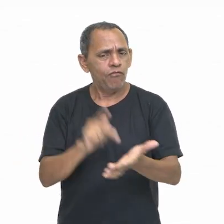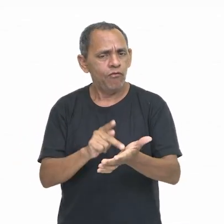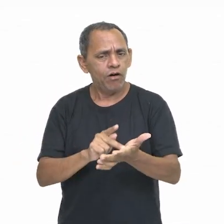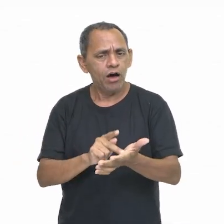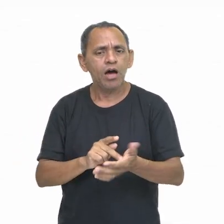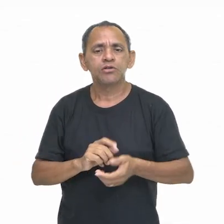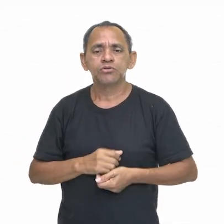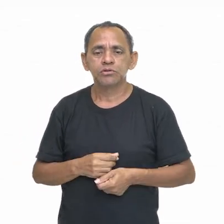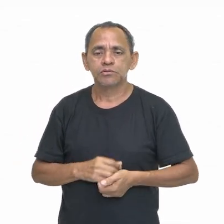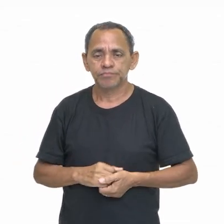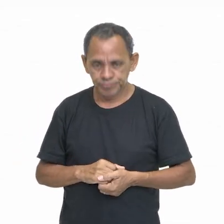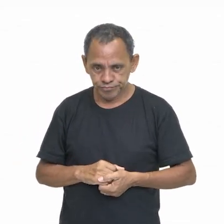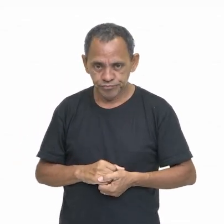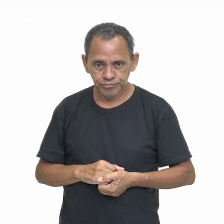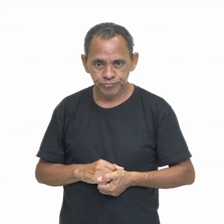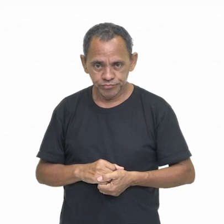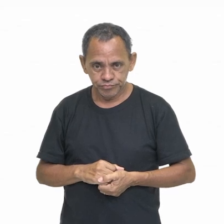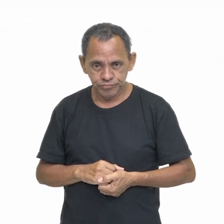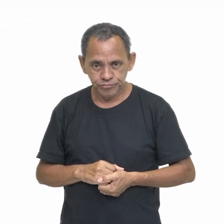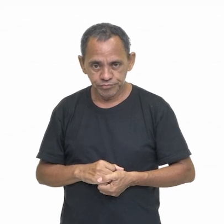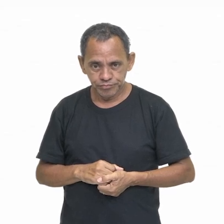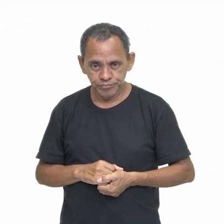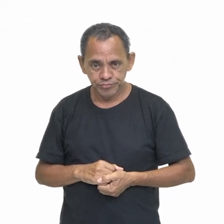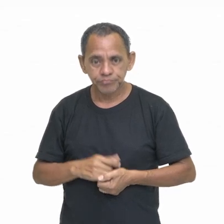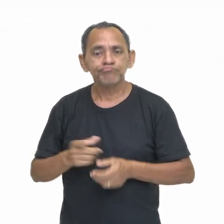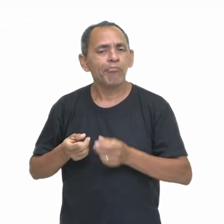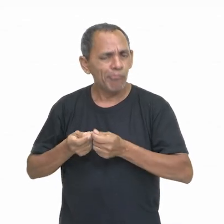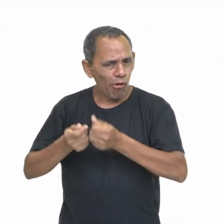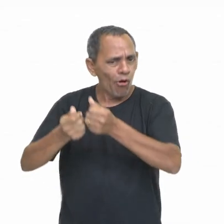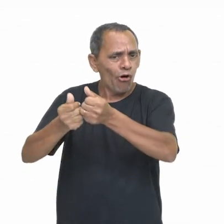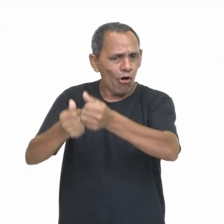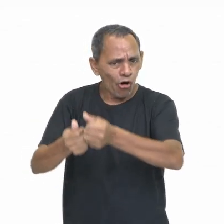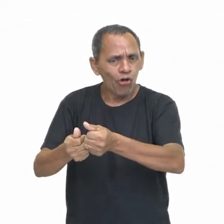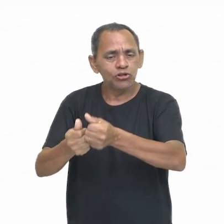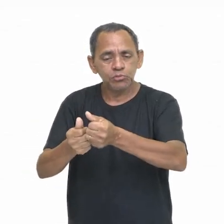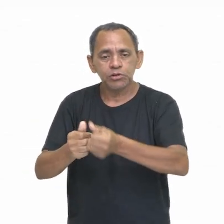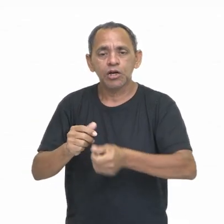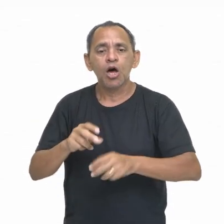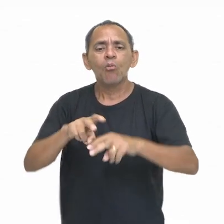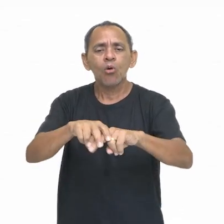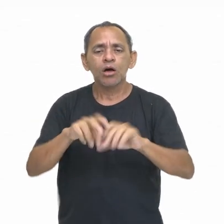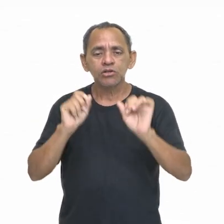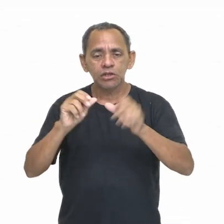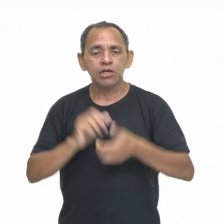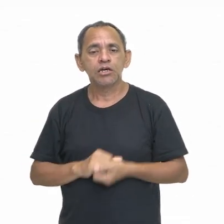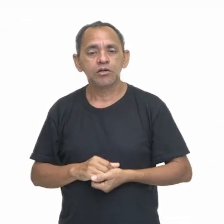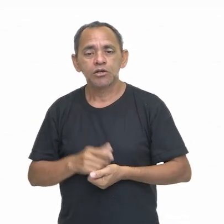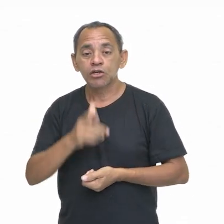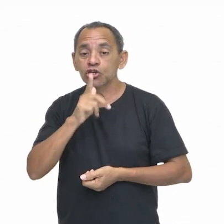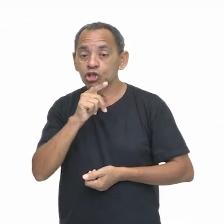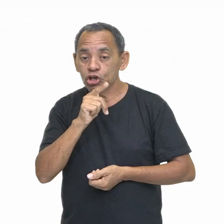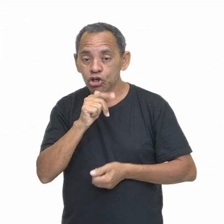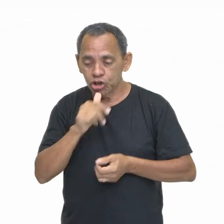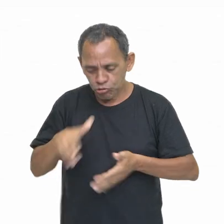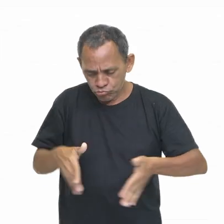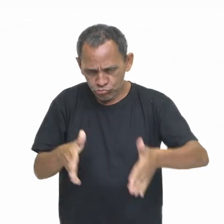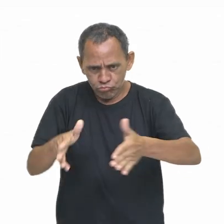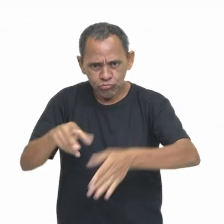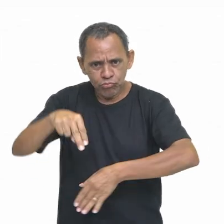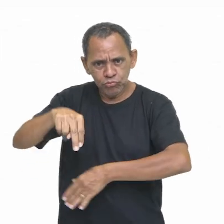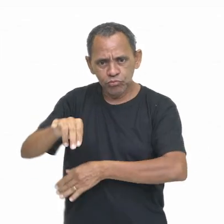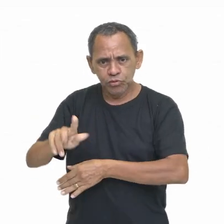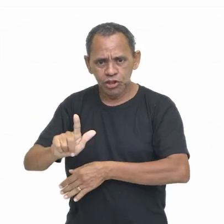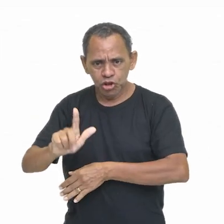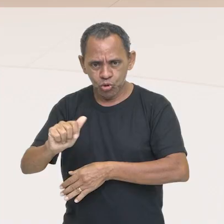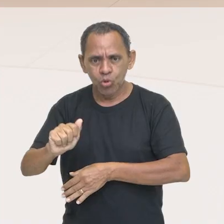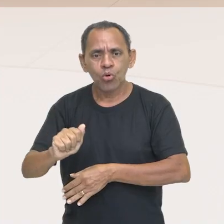muito próspera e ser próxima ao rio Nilo, né, um rio extremamente importante, pois